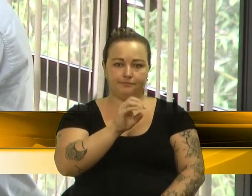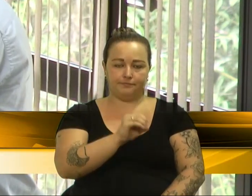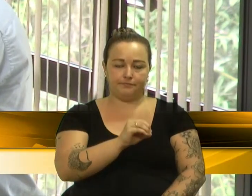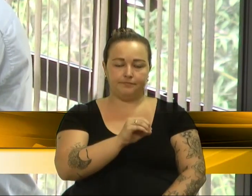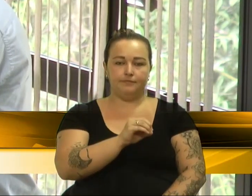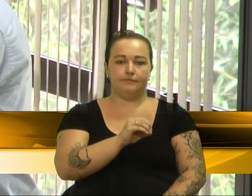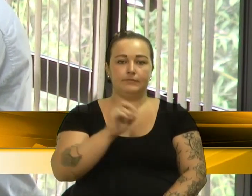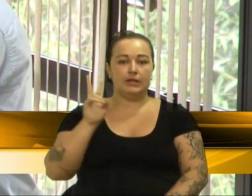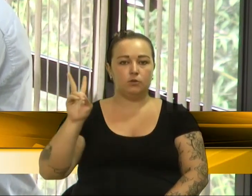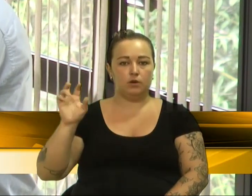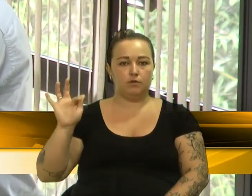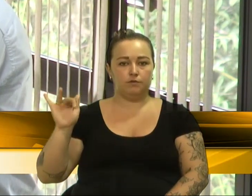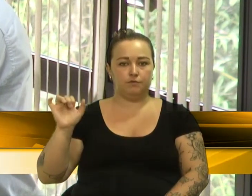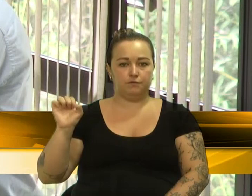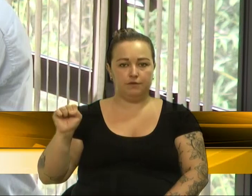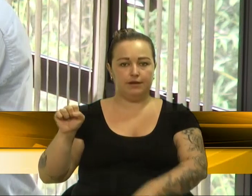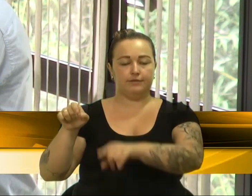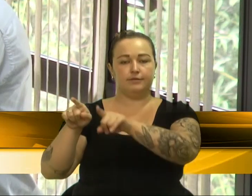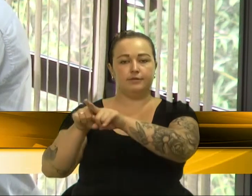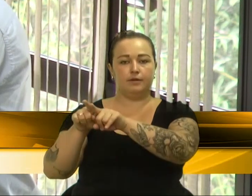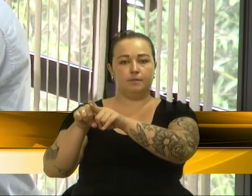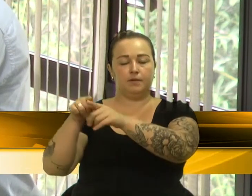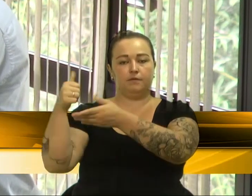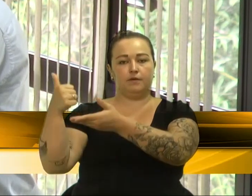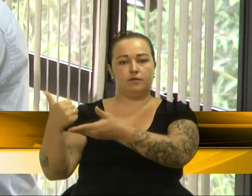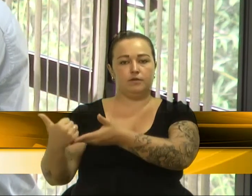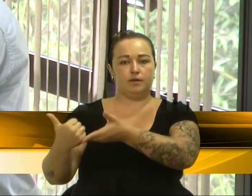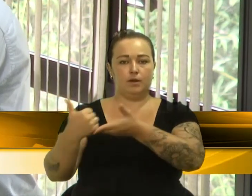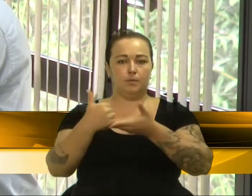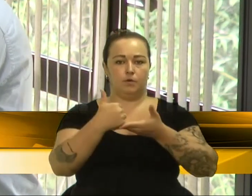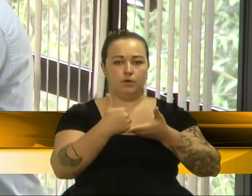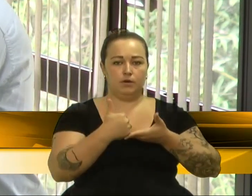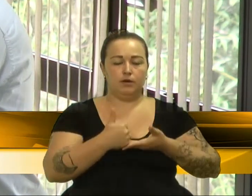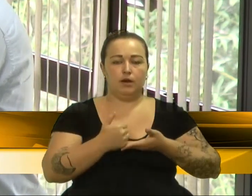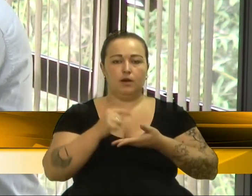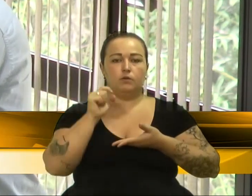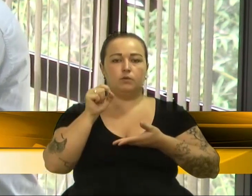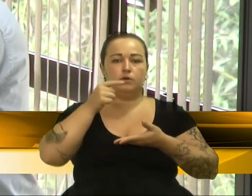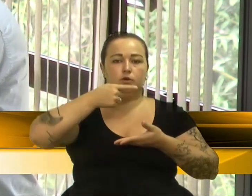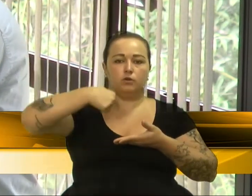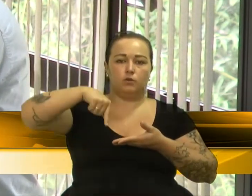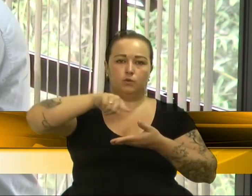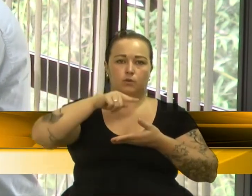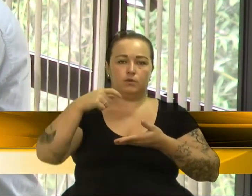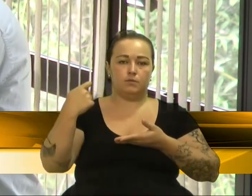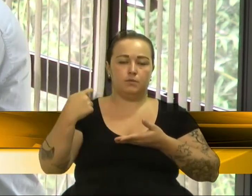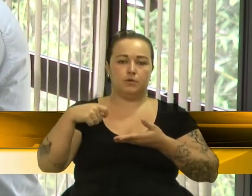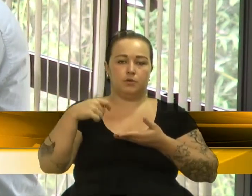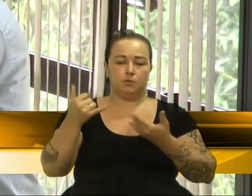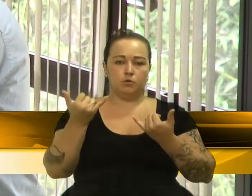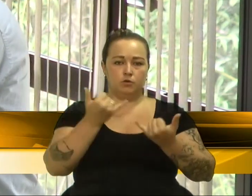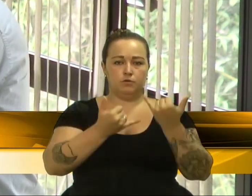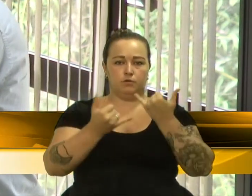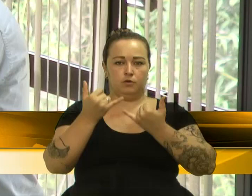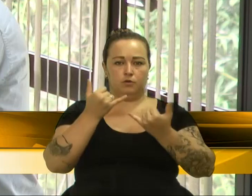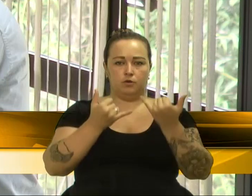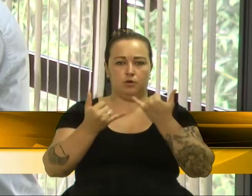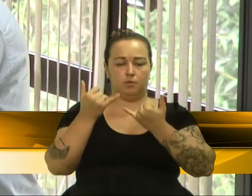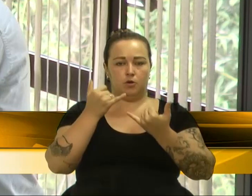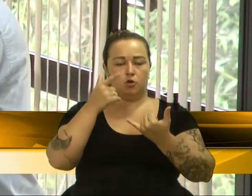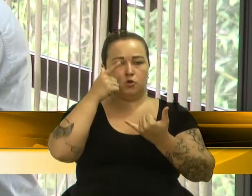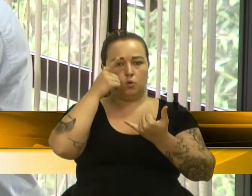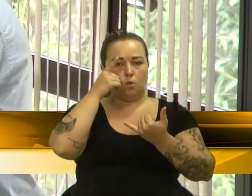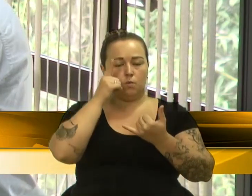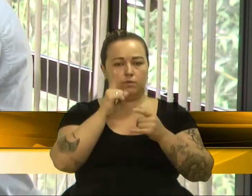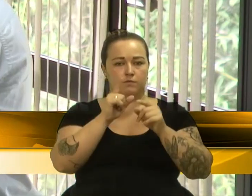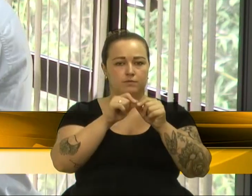também vai nos ajudar, nos auxiliar no que nós precisamos também de informações para que nós possamos fazer